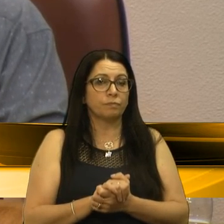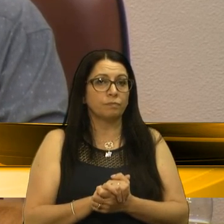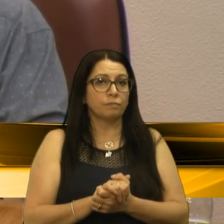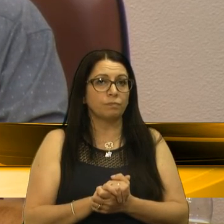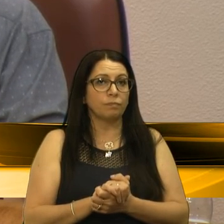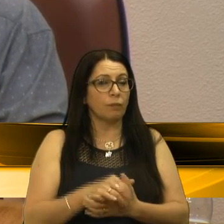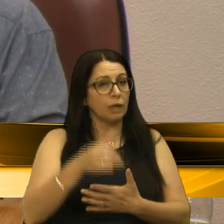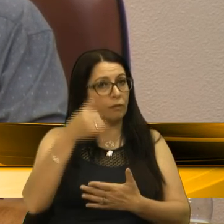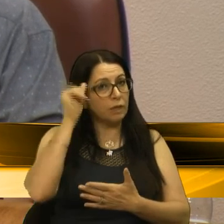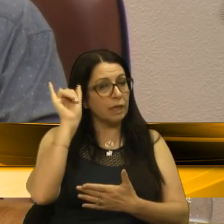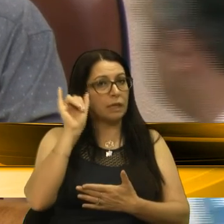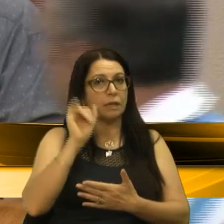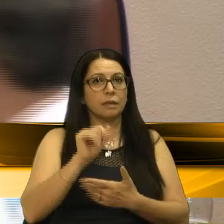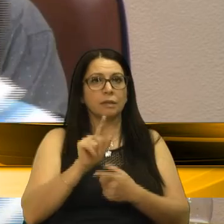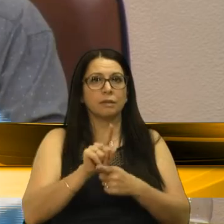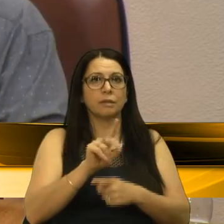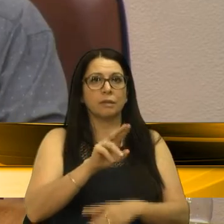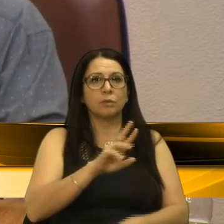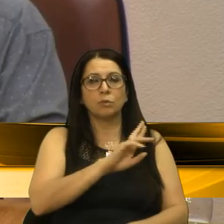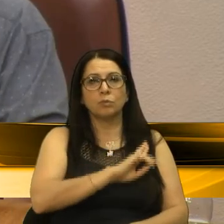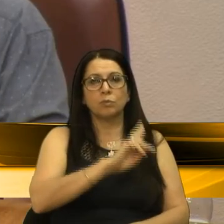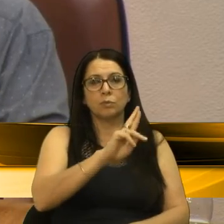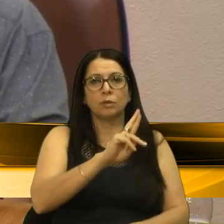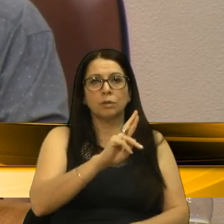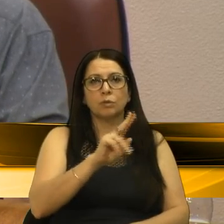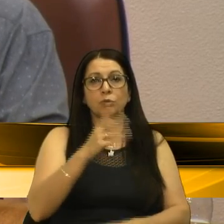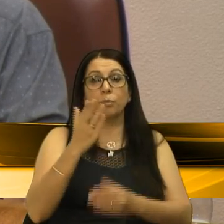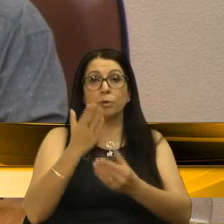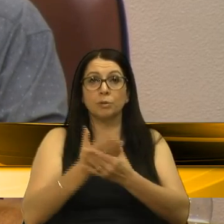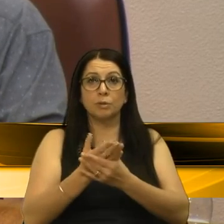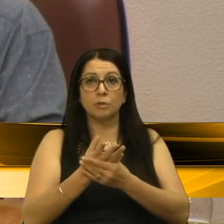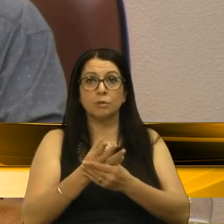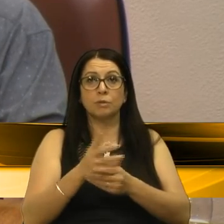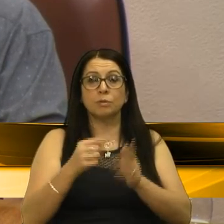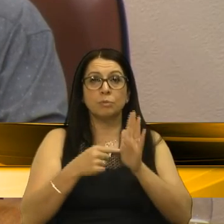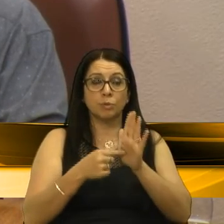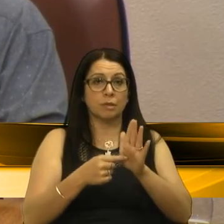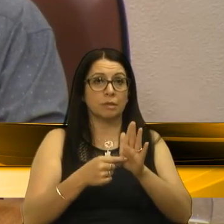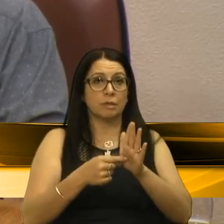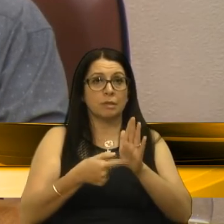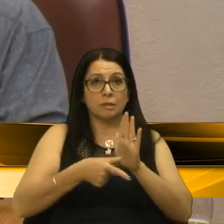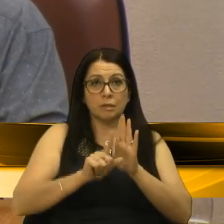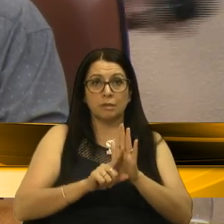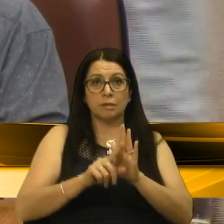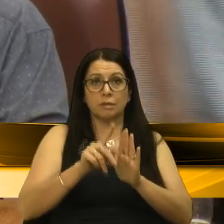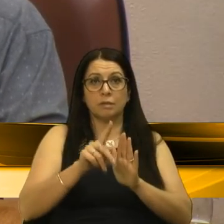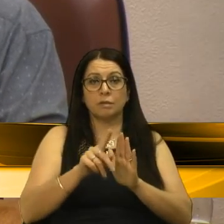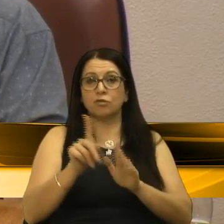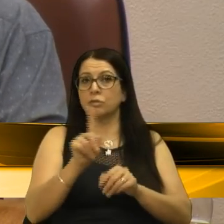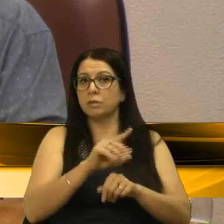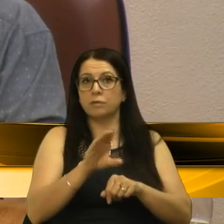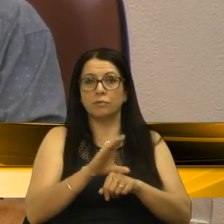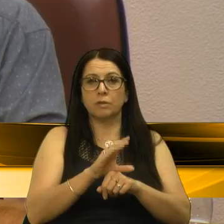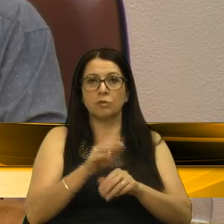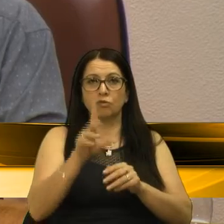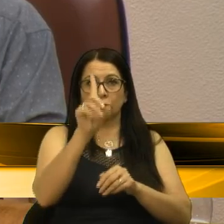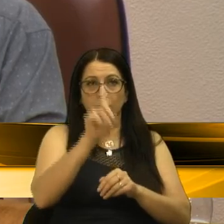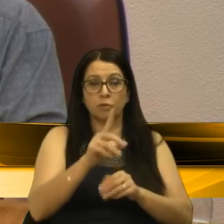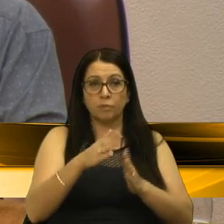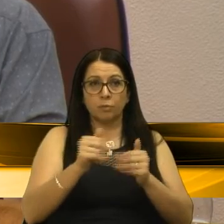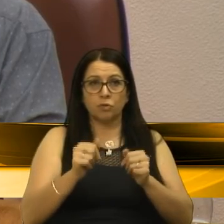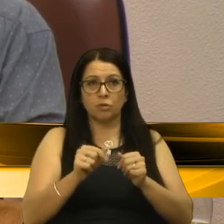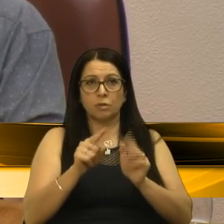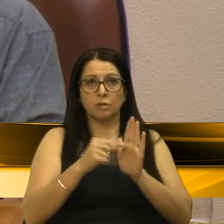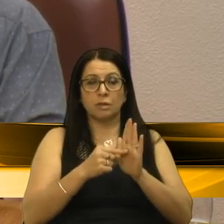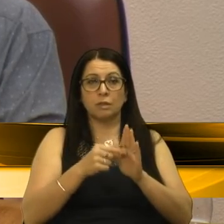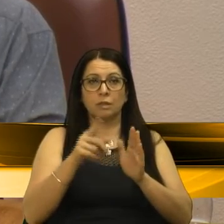evitar o risco ao resultado útil do processo, acaso demonstrado em nível de probabilidade o direito invocado. A